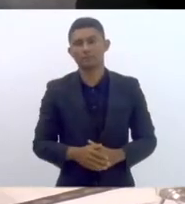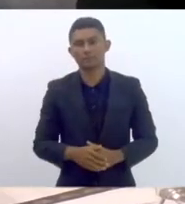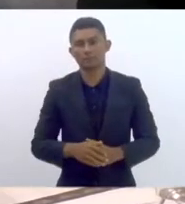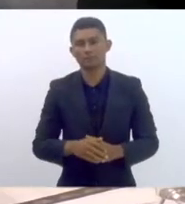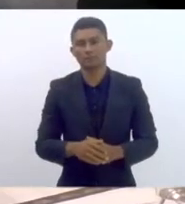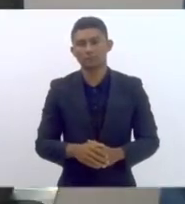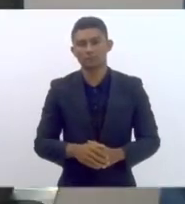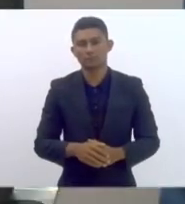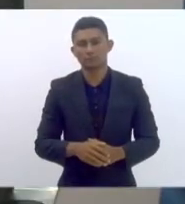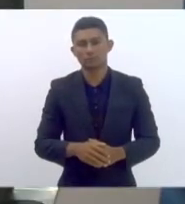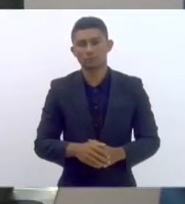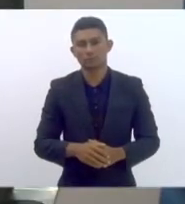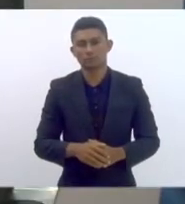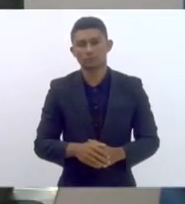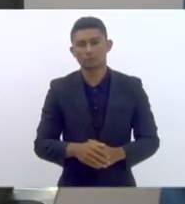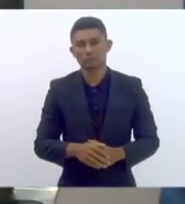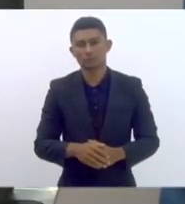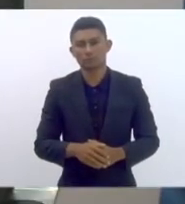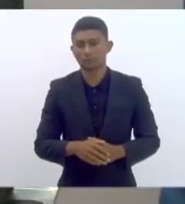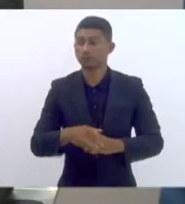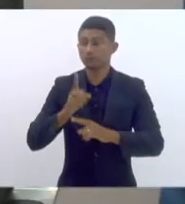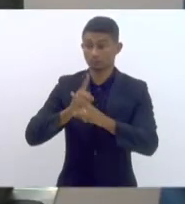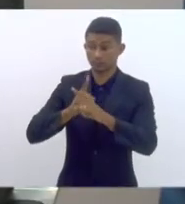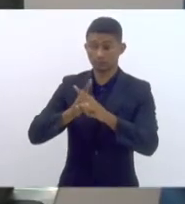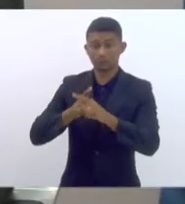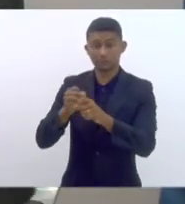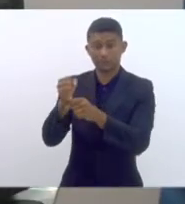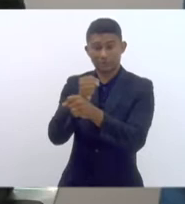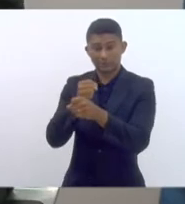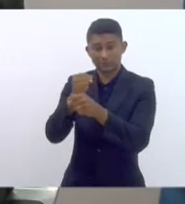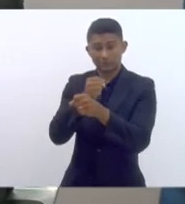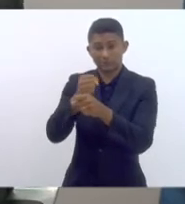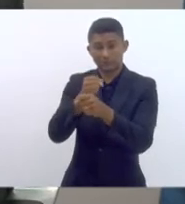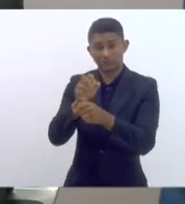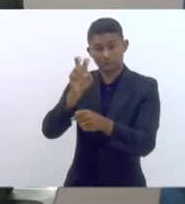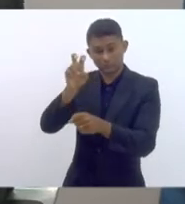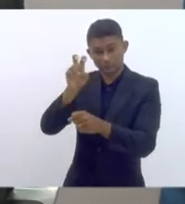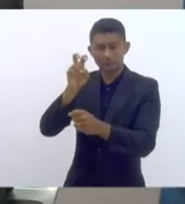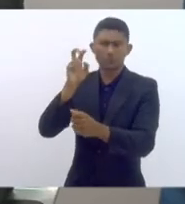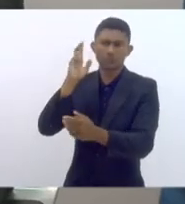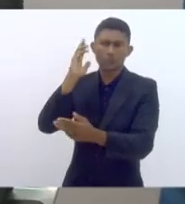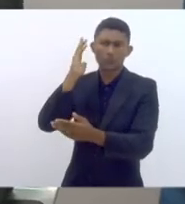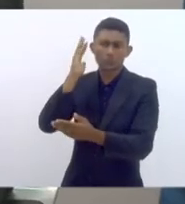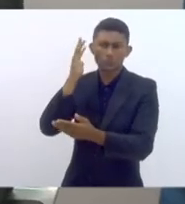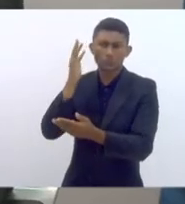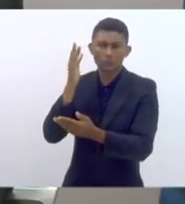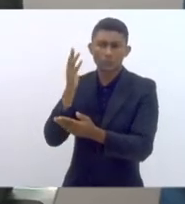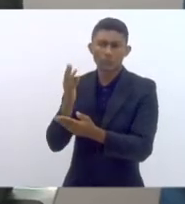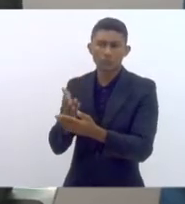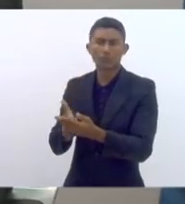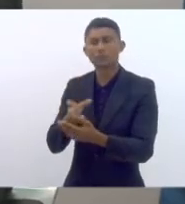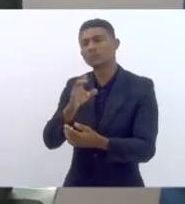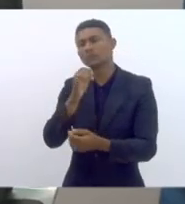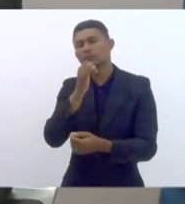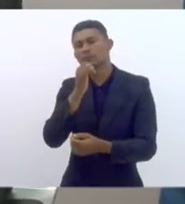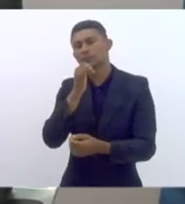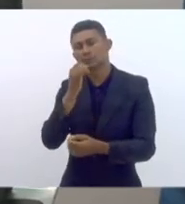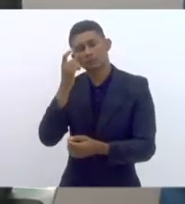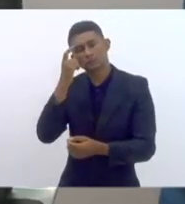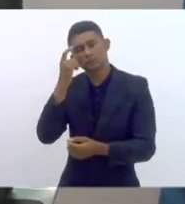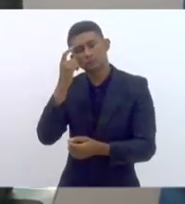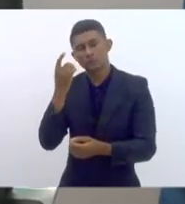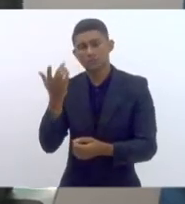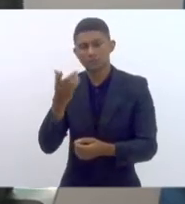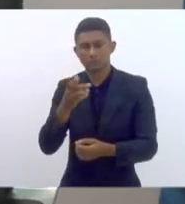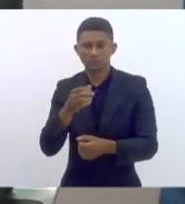Porque esses 5 anos... Se você tirar os 5, você tinha